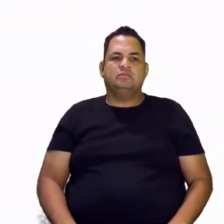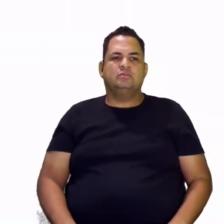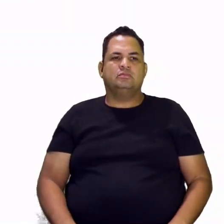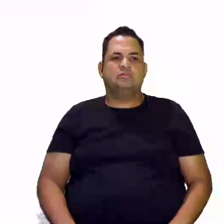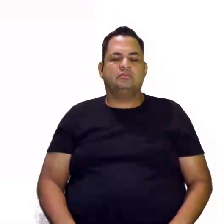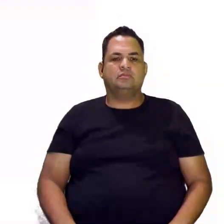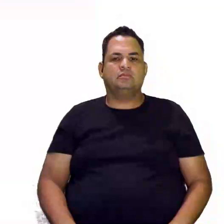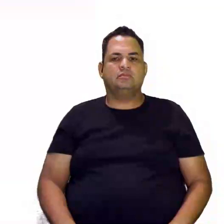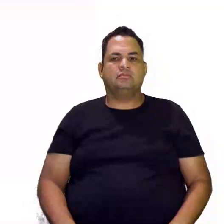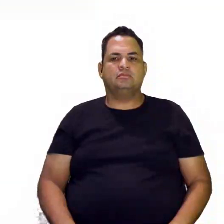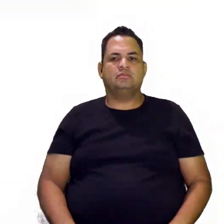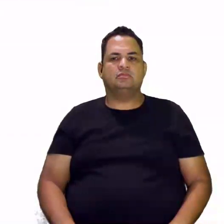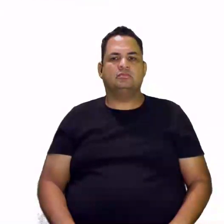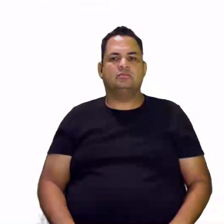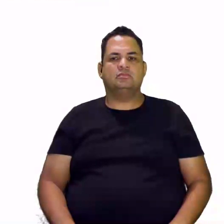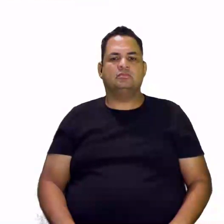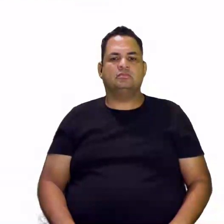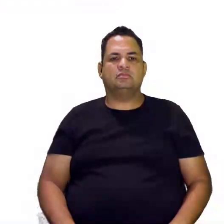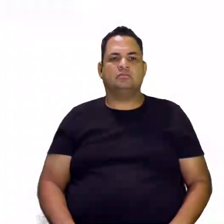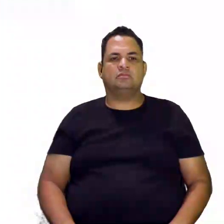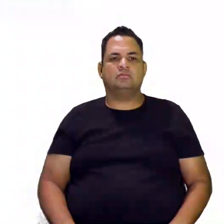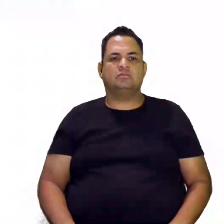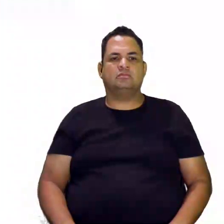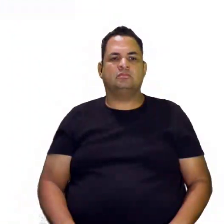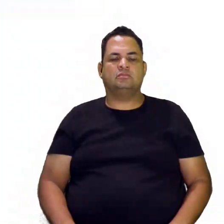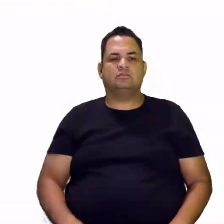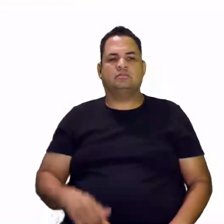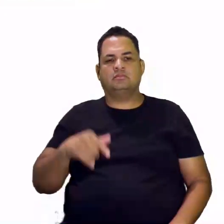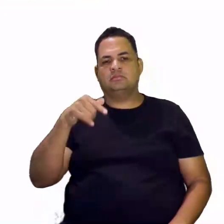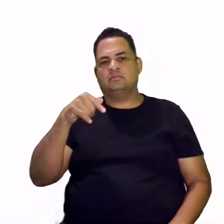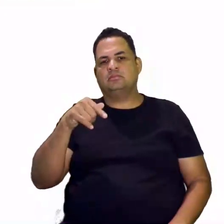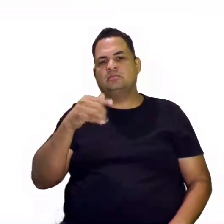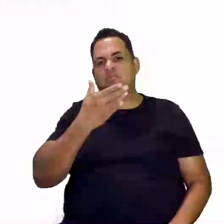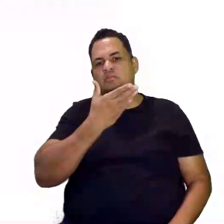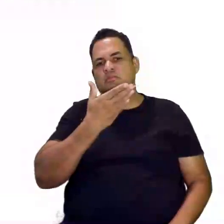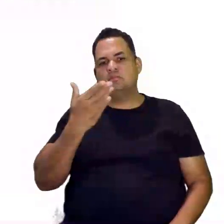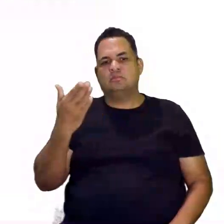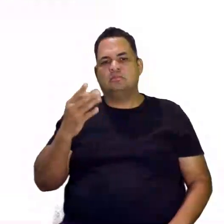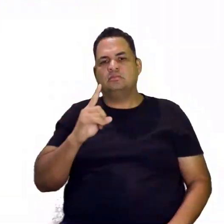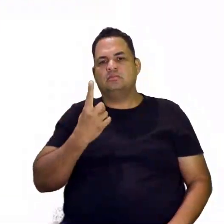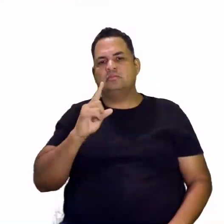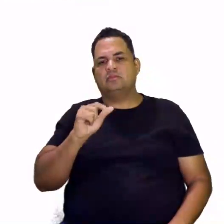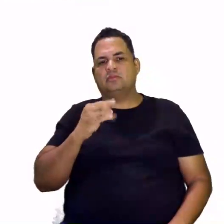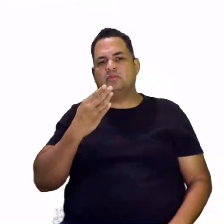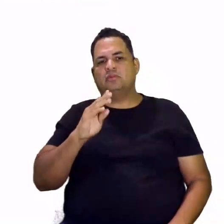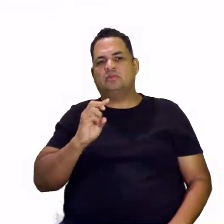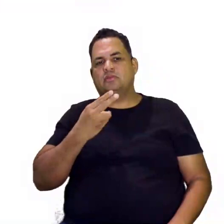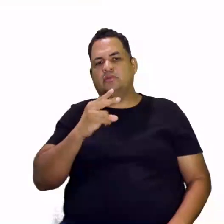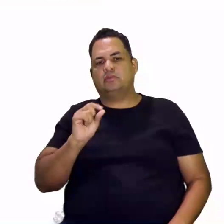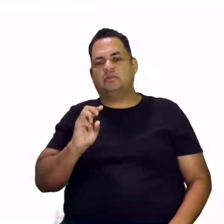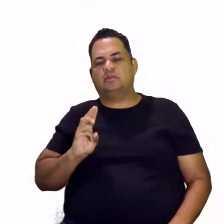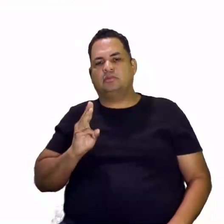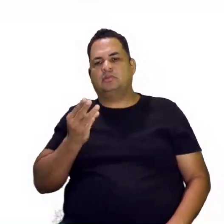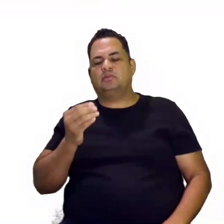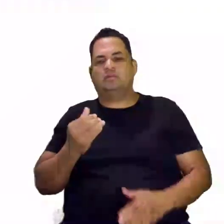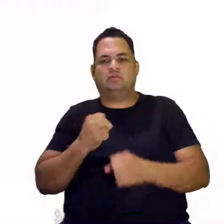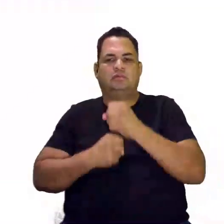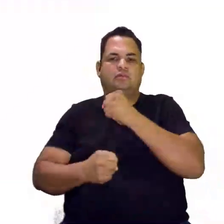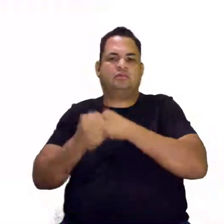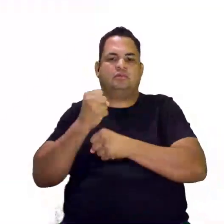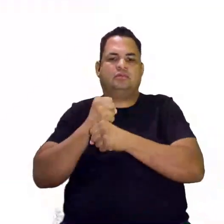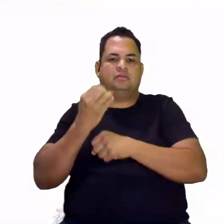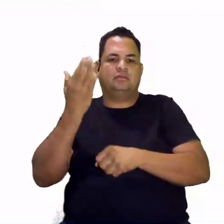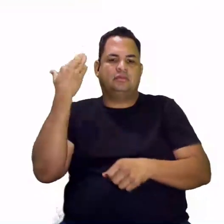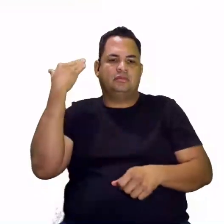um pouquinho. O Paranthropus boisei, 1,4 a 2,3 milhões de anos